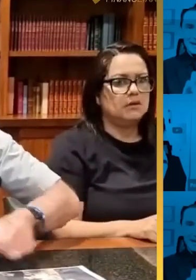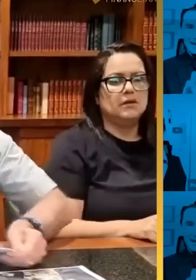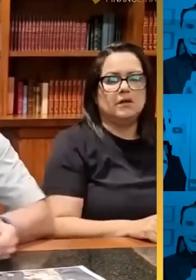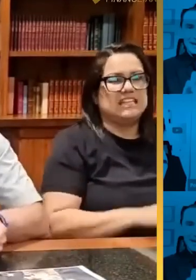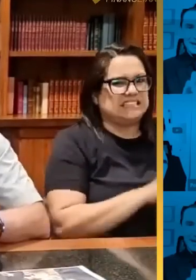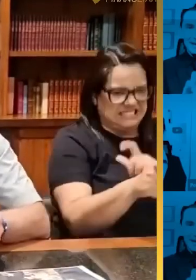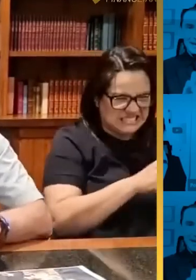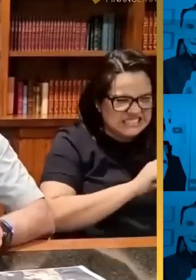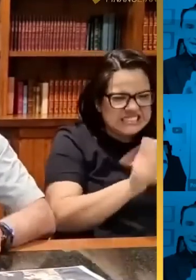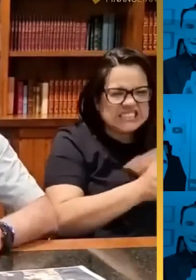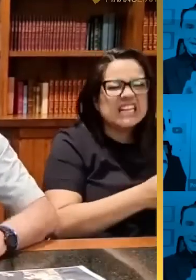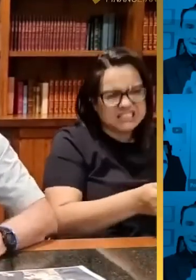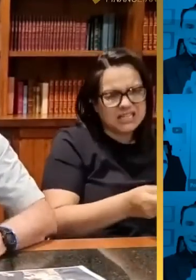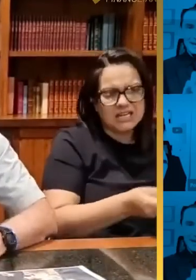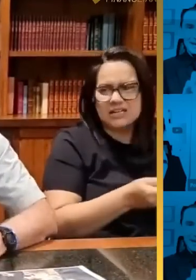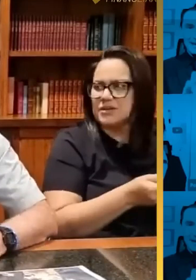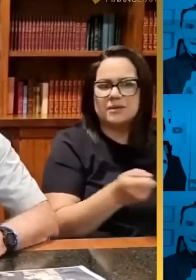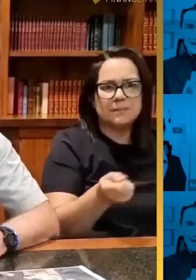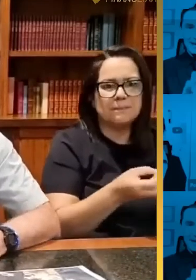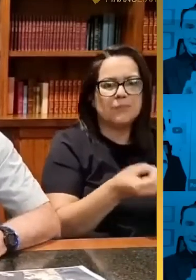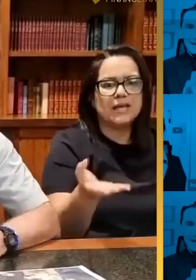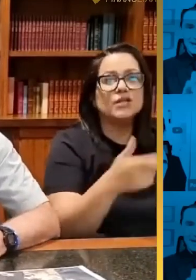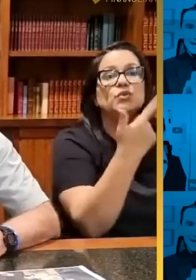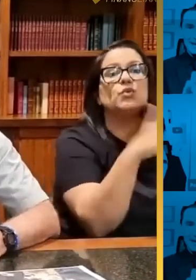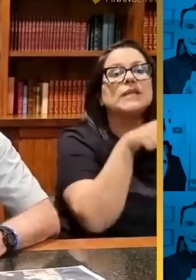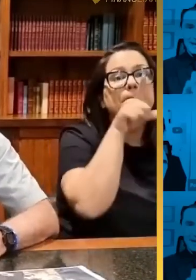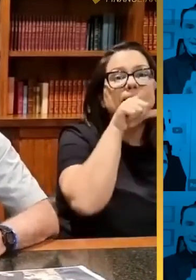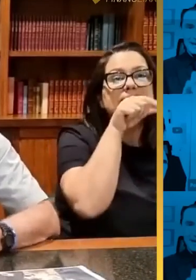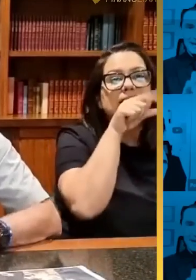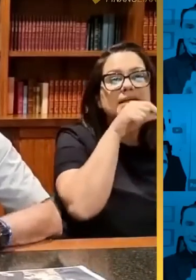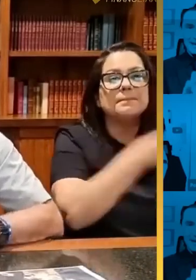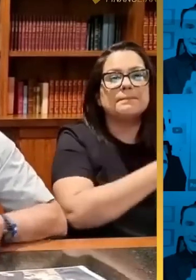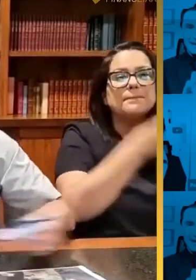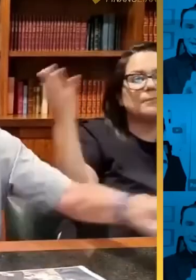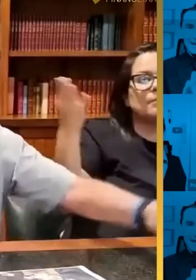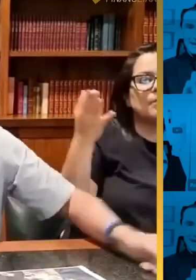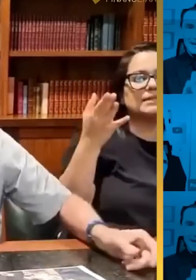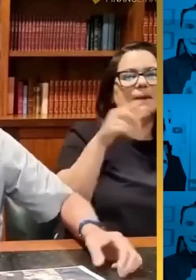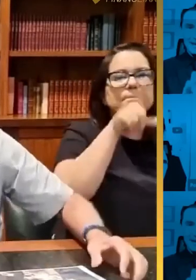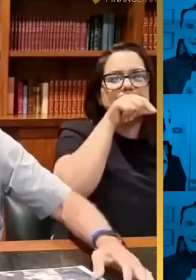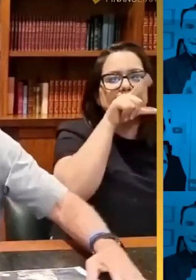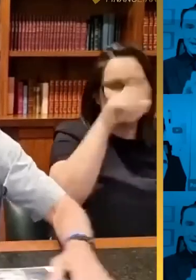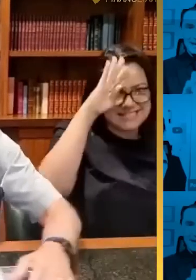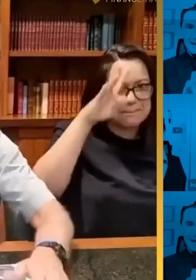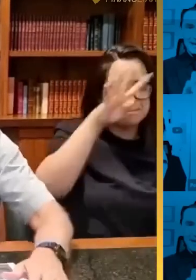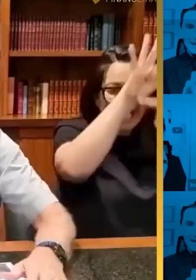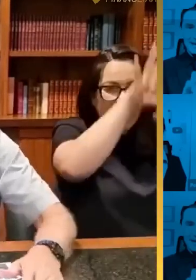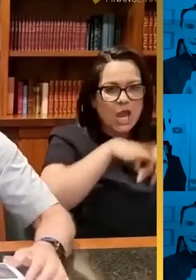Isso aqui eu estou rasgando aqui para não botar. Não tem passarinho aqui, mas para alguém não botar na guarda do passarinho para ele não se